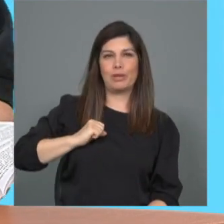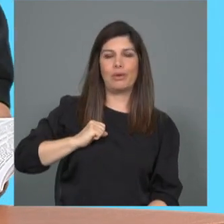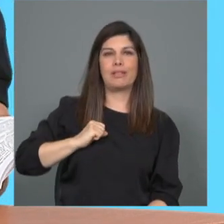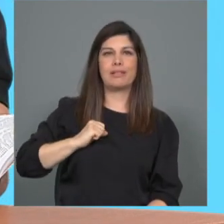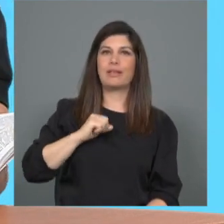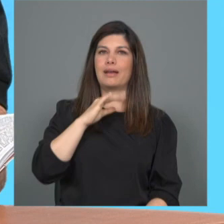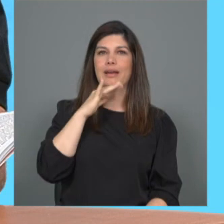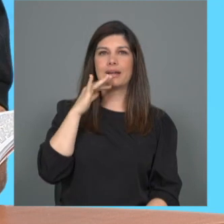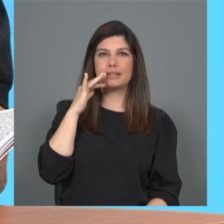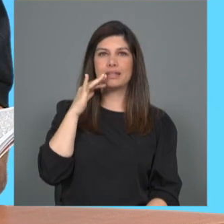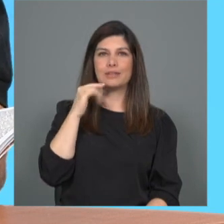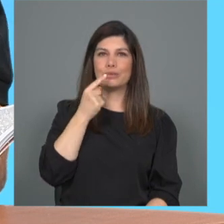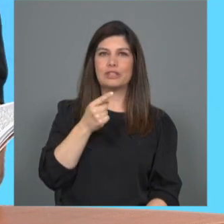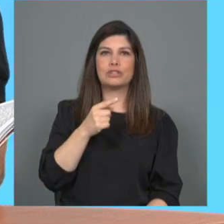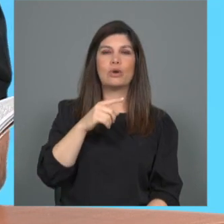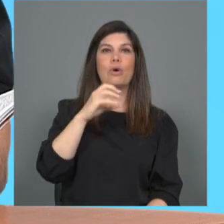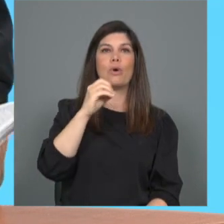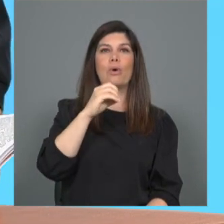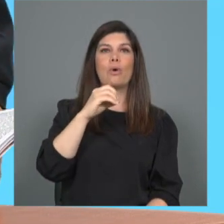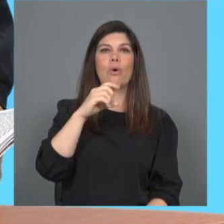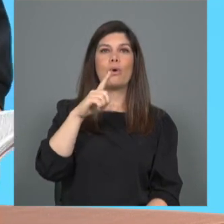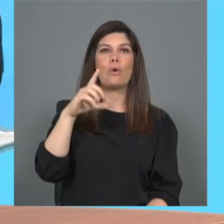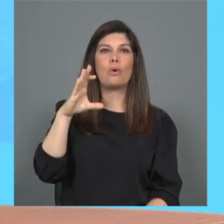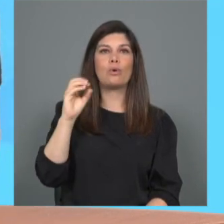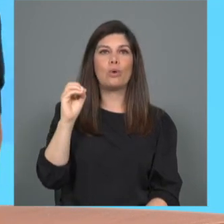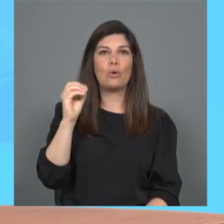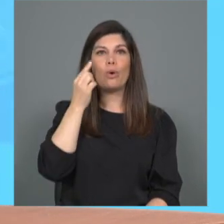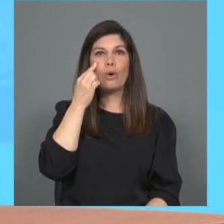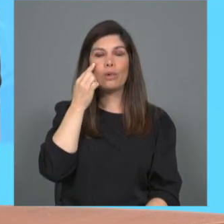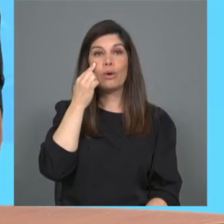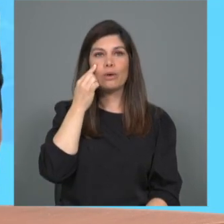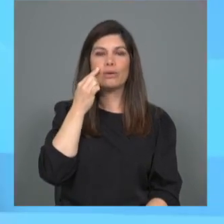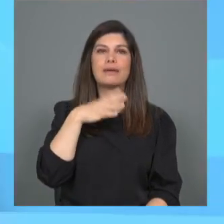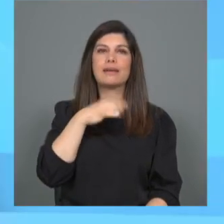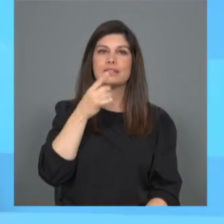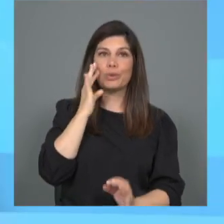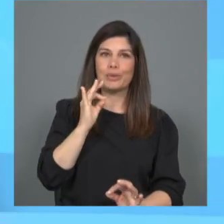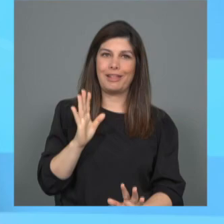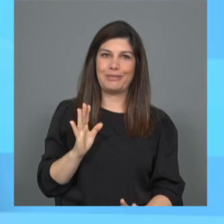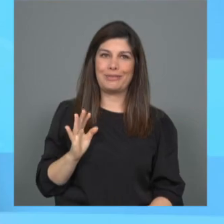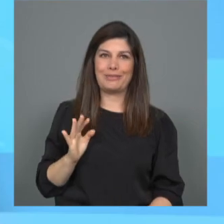é ojo, ojo, olho, atenção, cuidado. Bom, estar